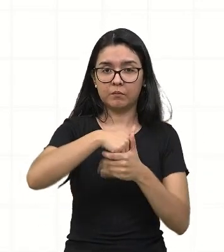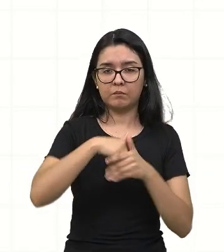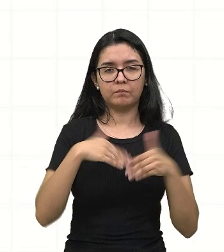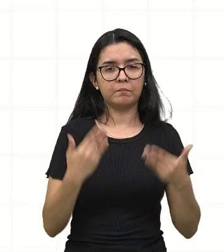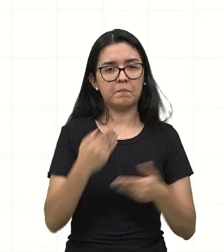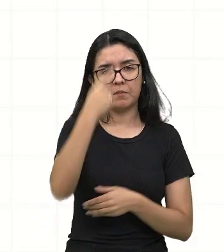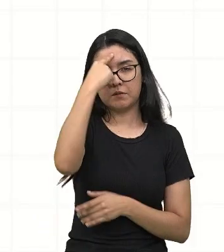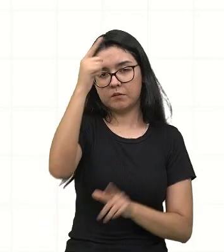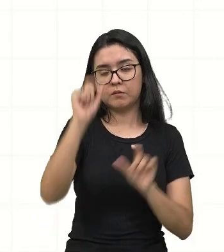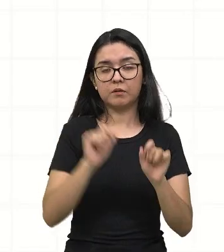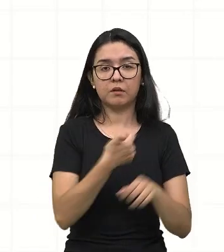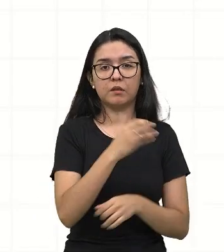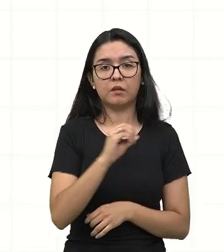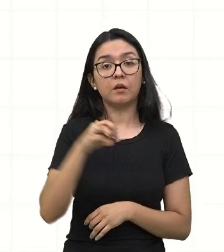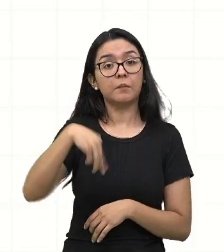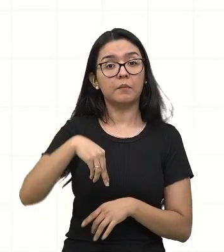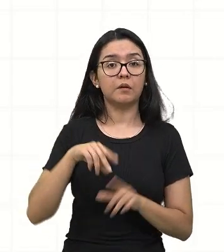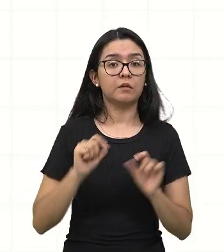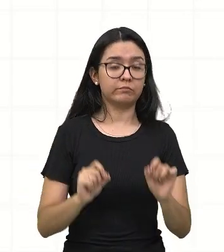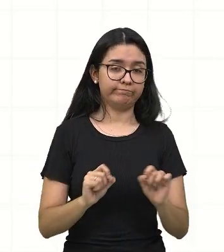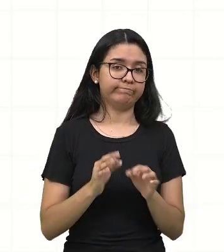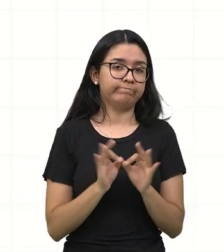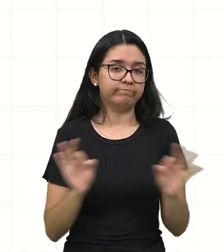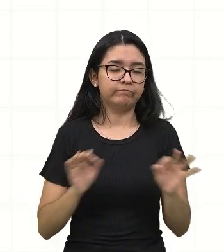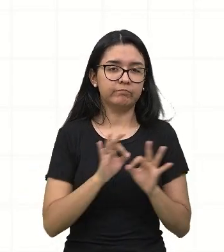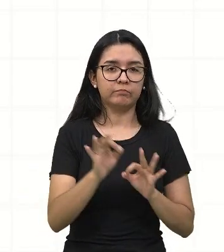seguinte maneira: 10 metros é o tamanho ali